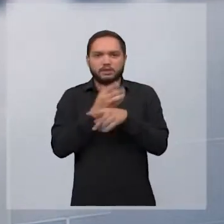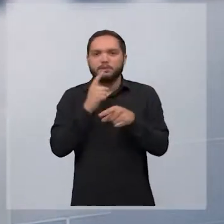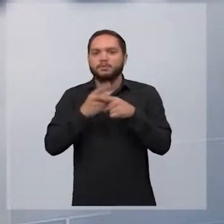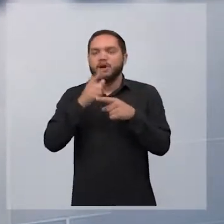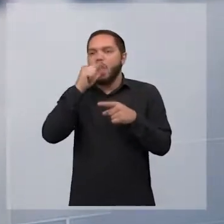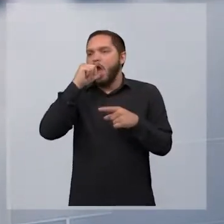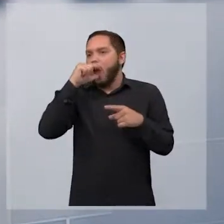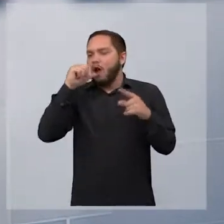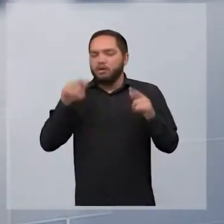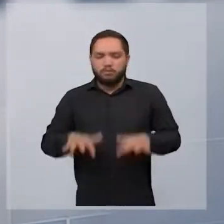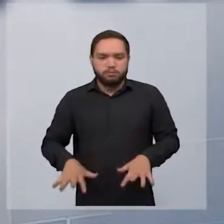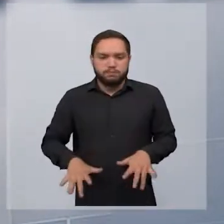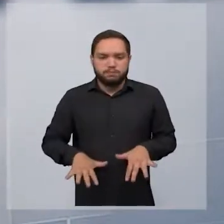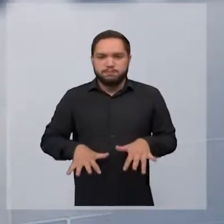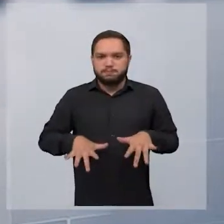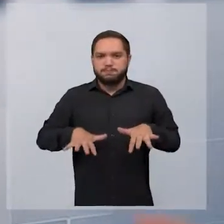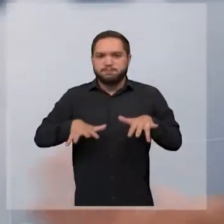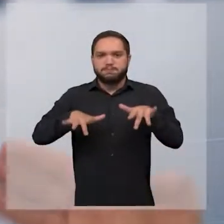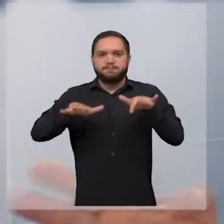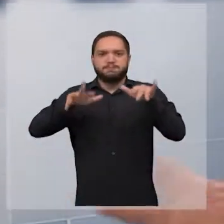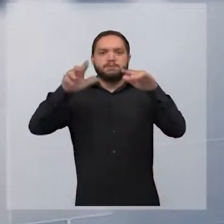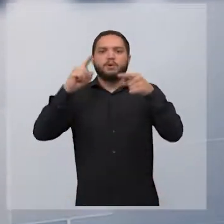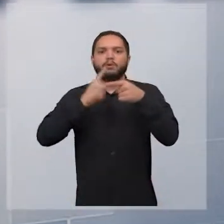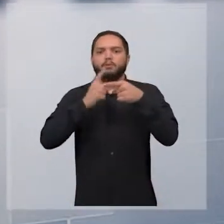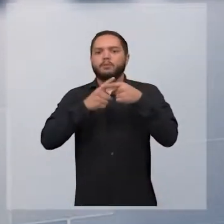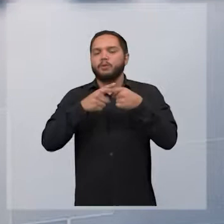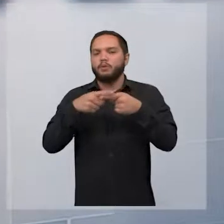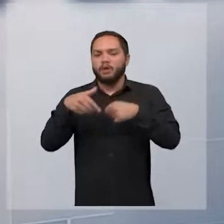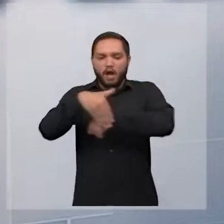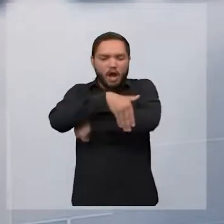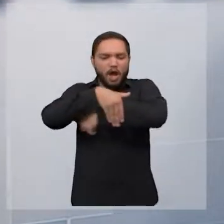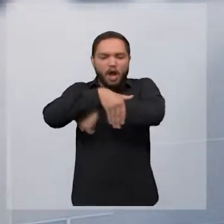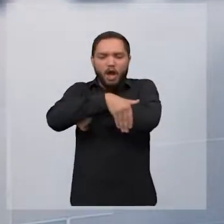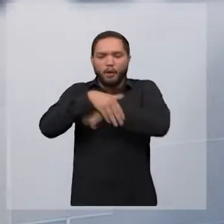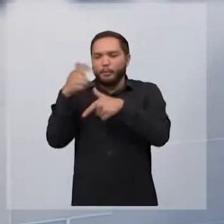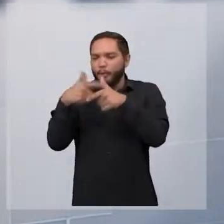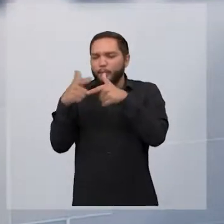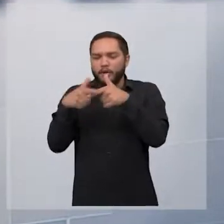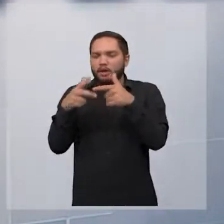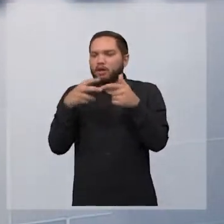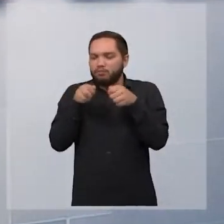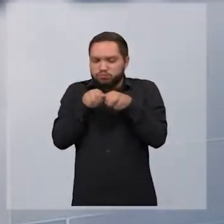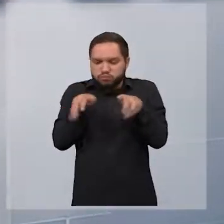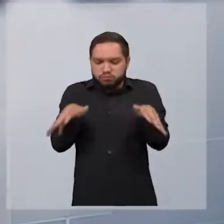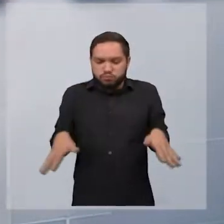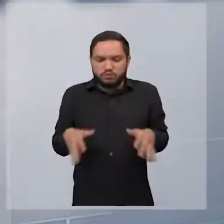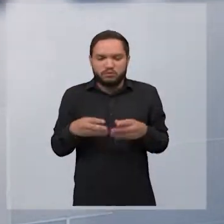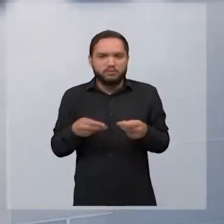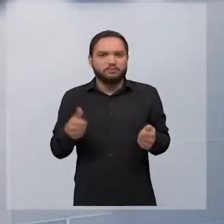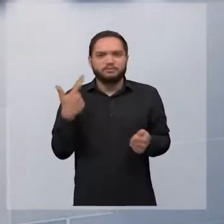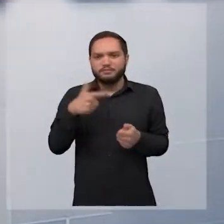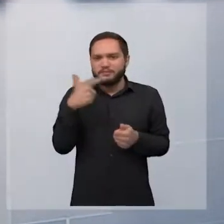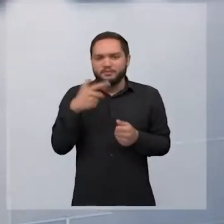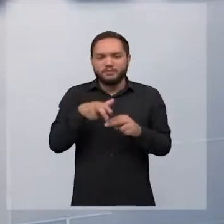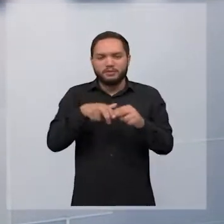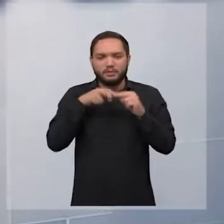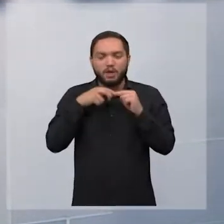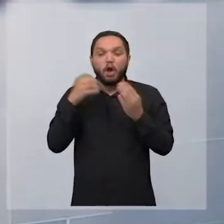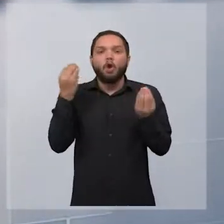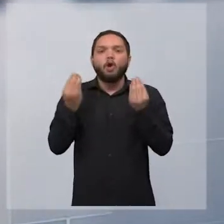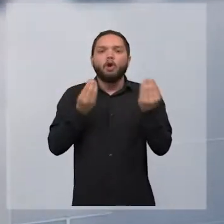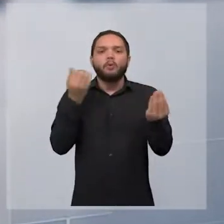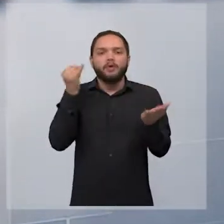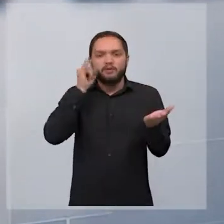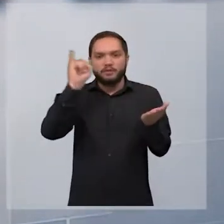não conta com a rede pluvial. Então aí tem 2 frentes, né? Então, evitar esse transtorno e garantir água. Como é que você evita esse transtorno? Capte essa